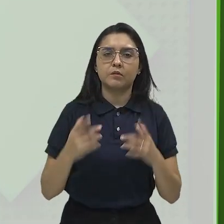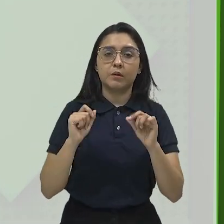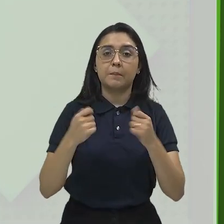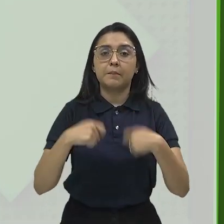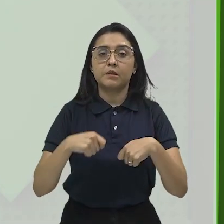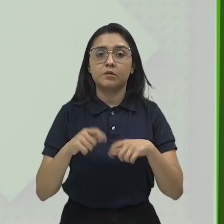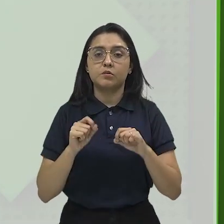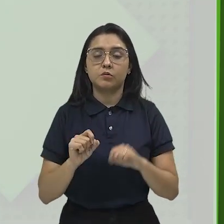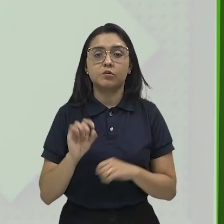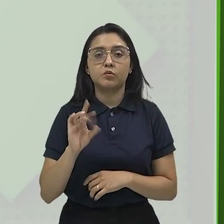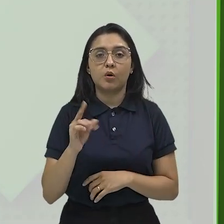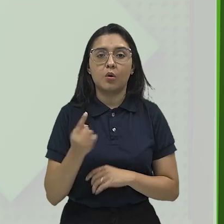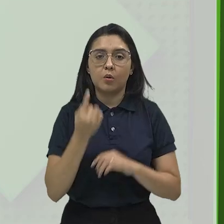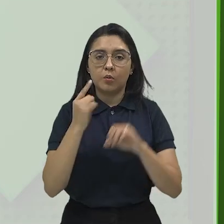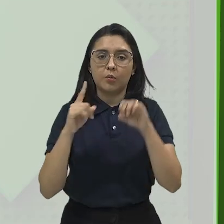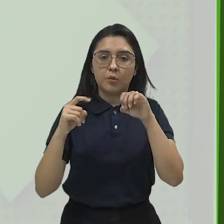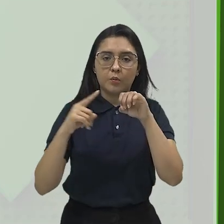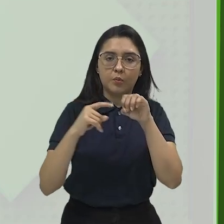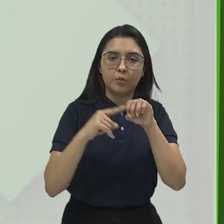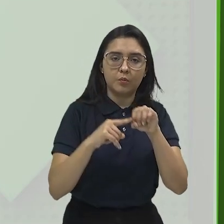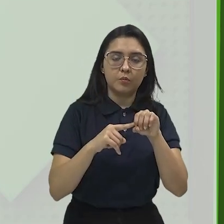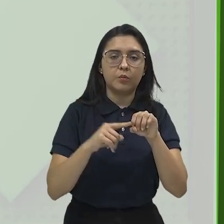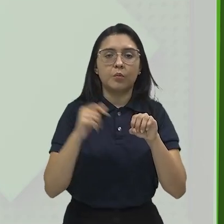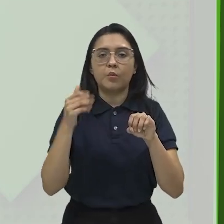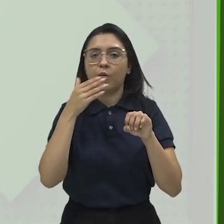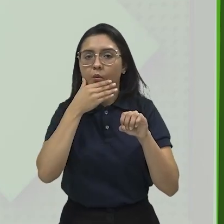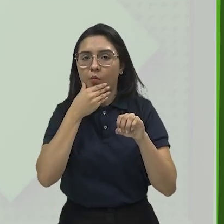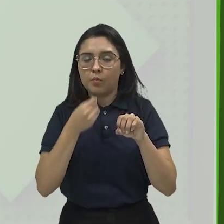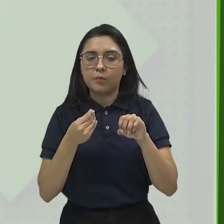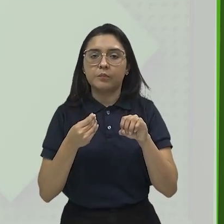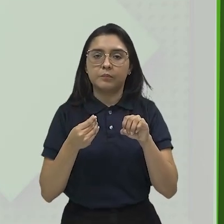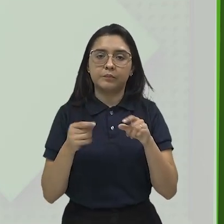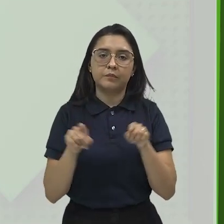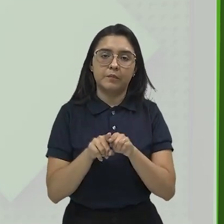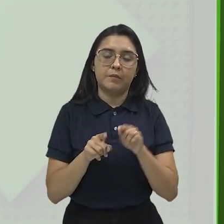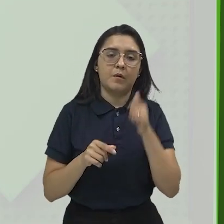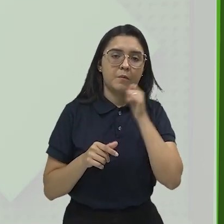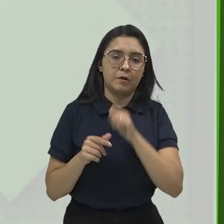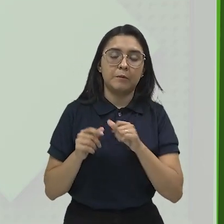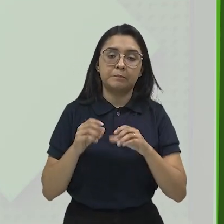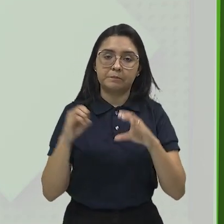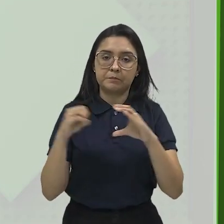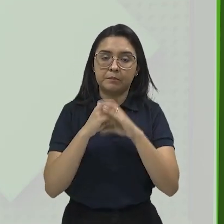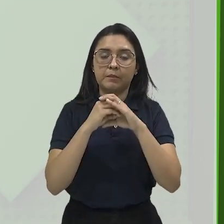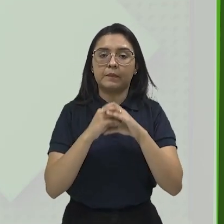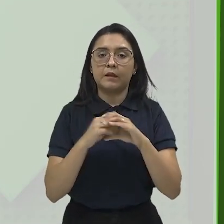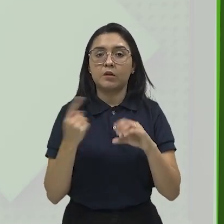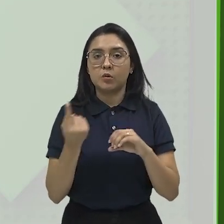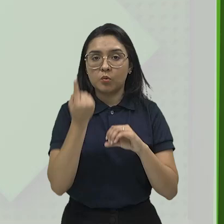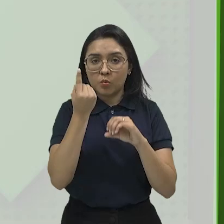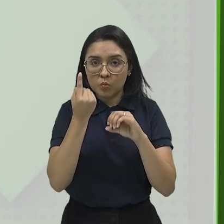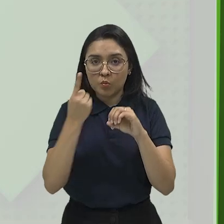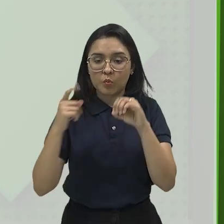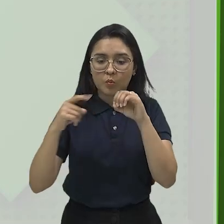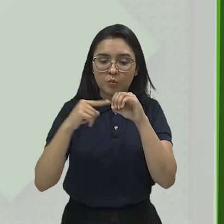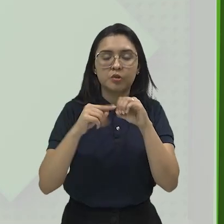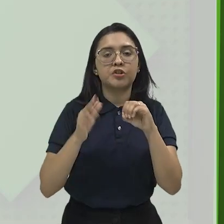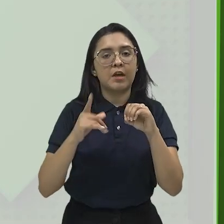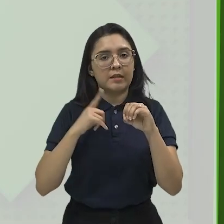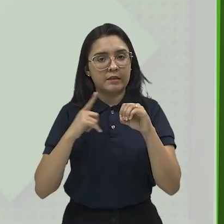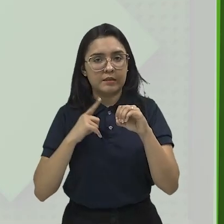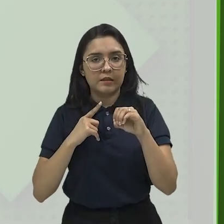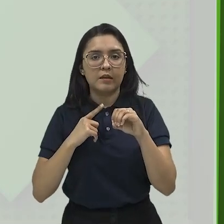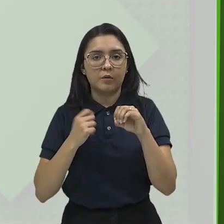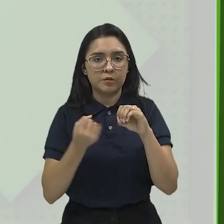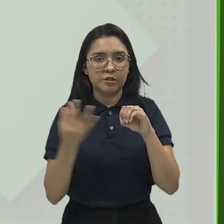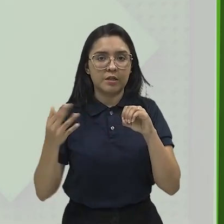necessário só metade do material do indivíduo masculino a unir-se com metade do feminino. E um espermatozoide já tem essa quantidade de